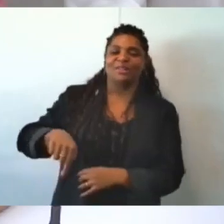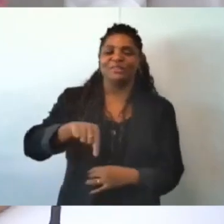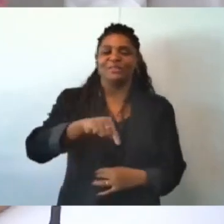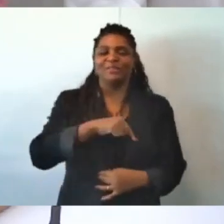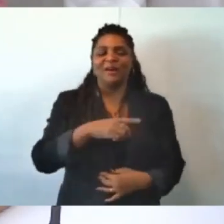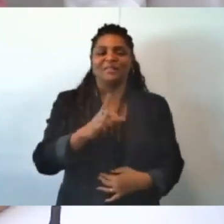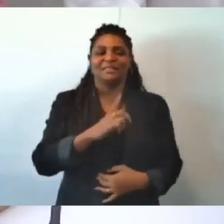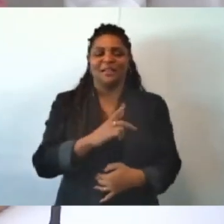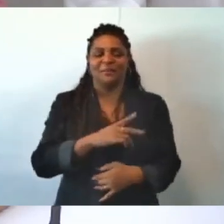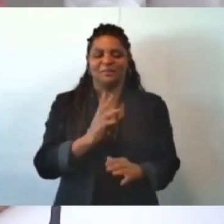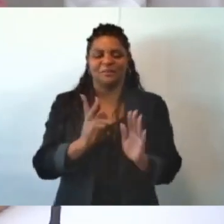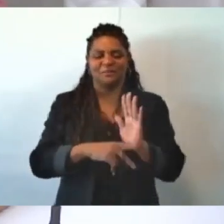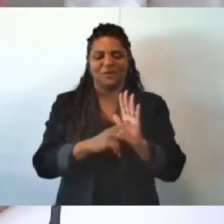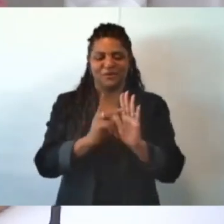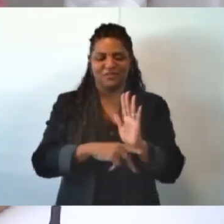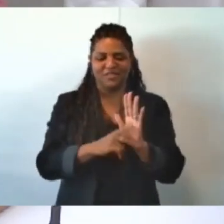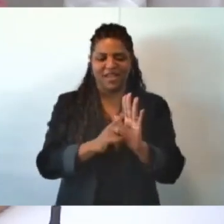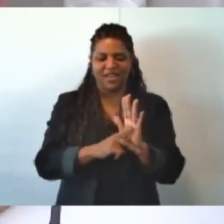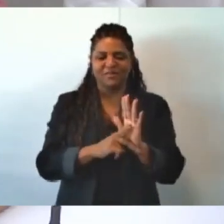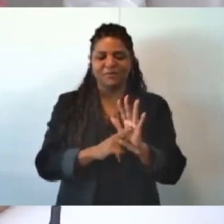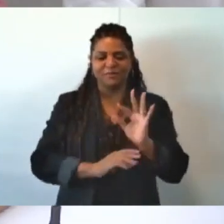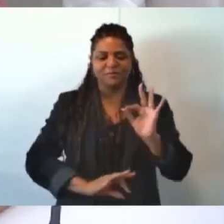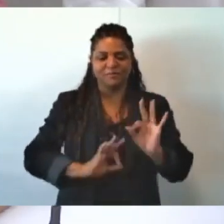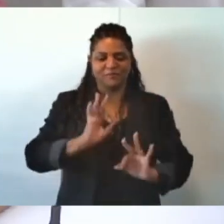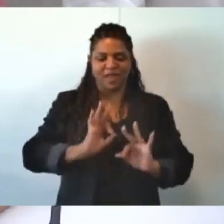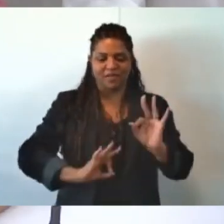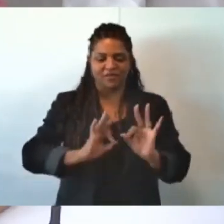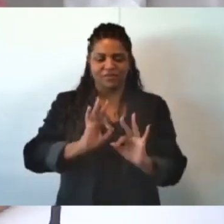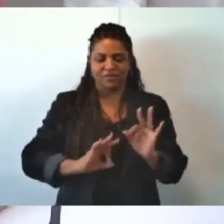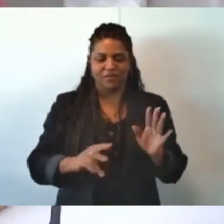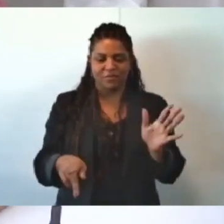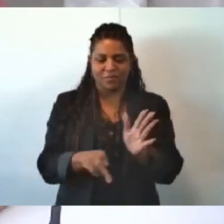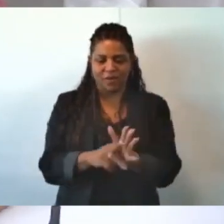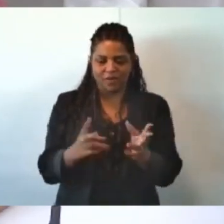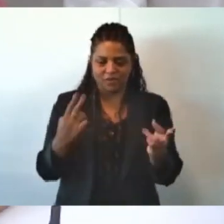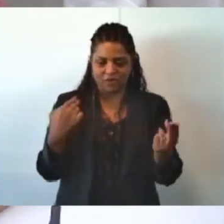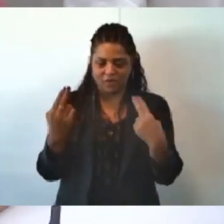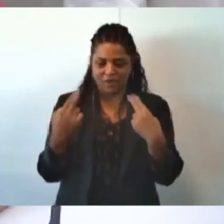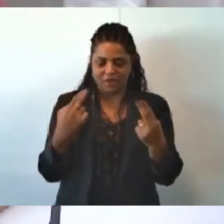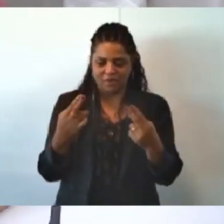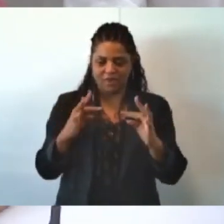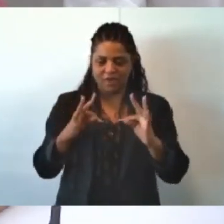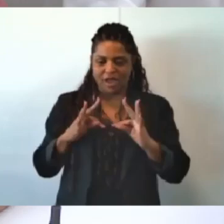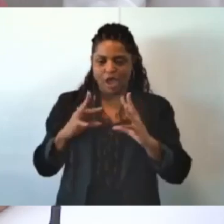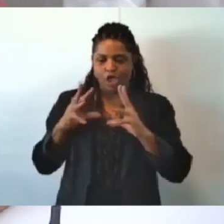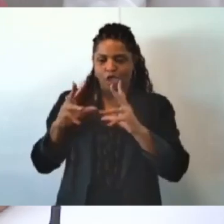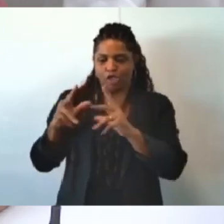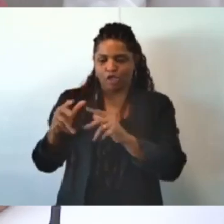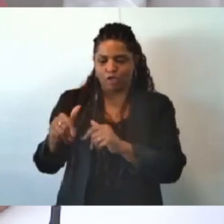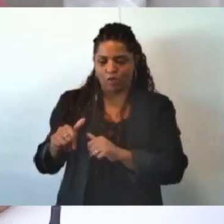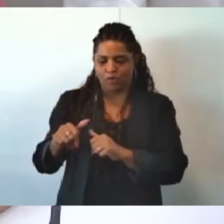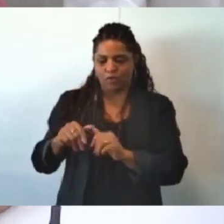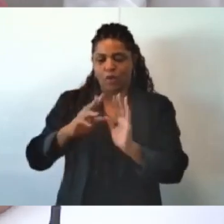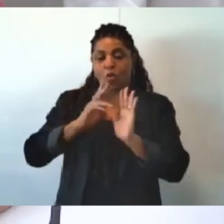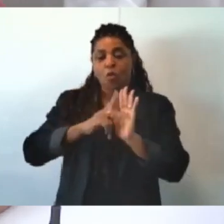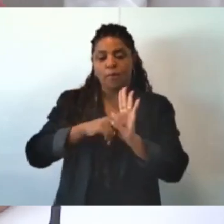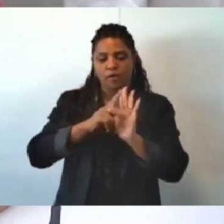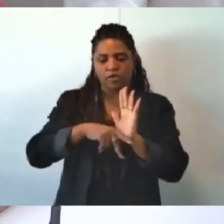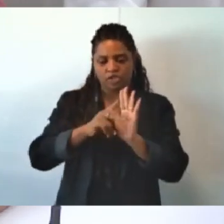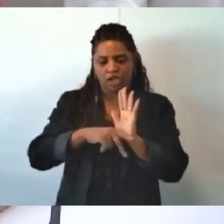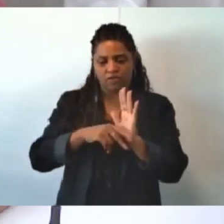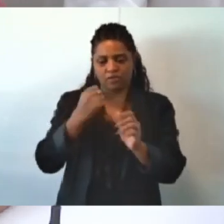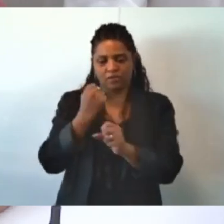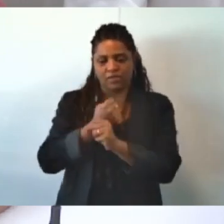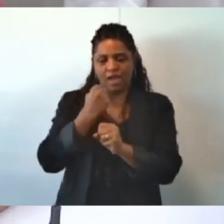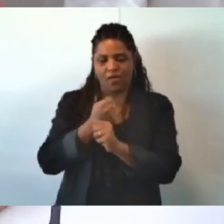arquitetônico, um projeto urbanístico, e todo o escopo da obra da Secretaria Municipal de Políticas Urbanas. O